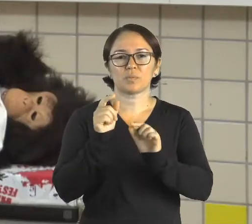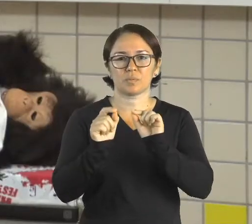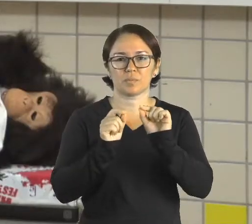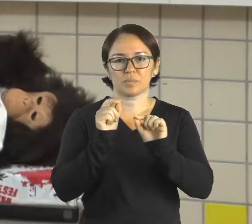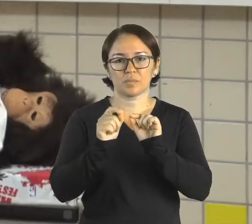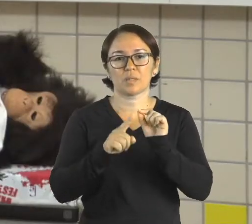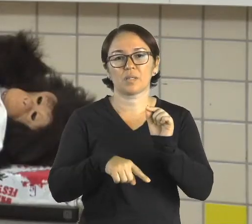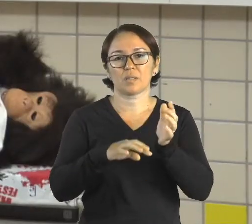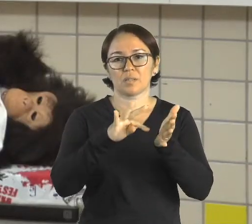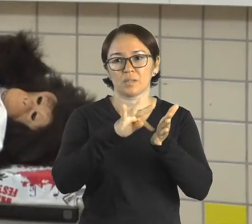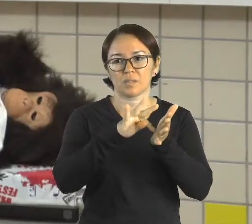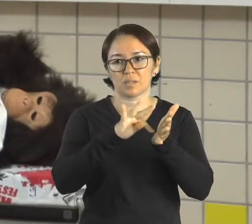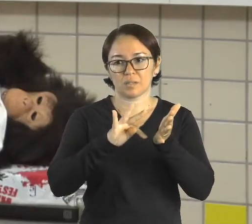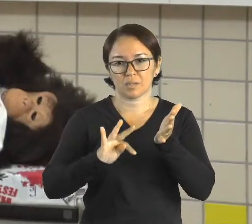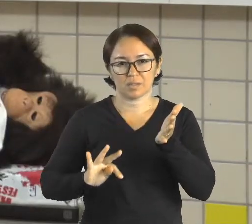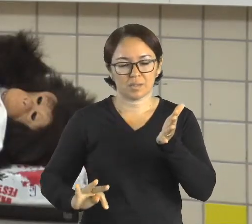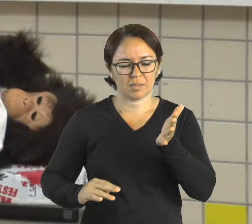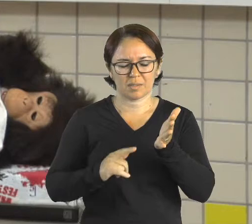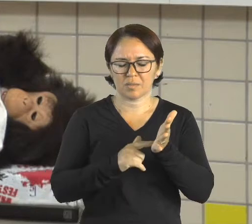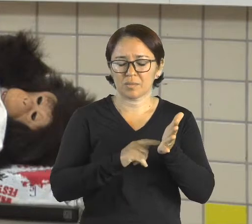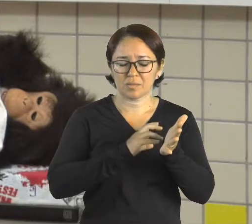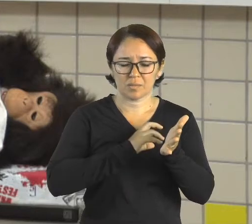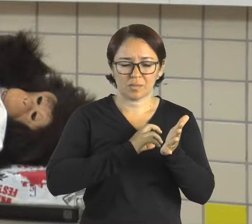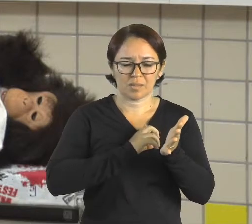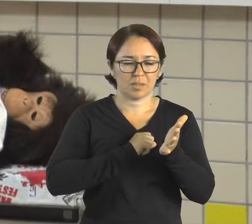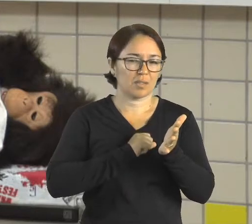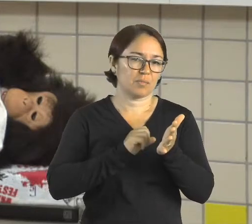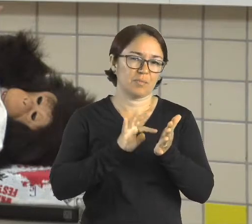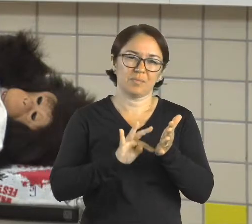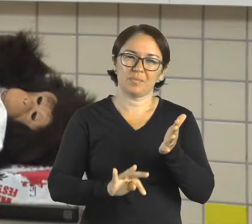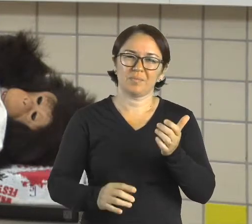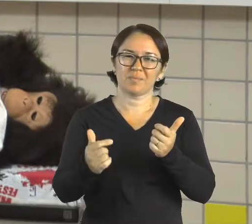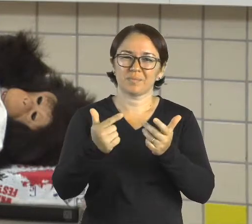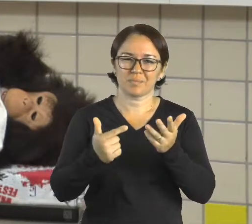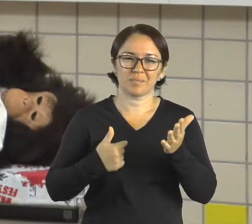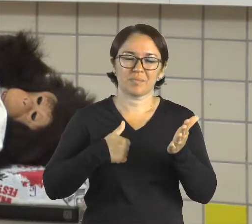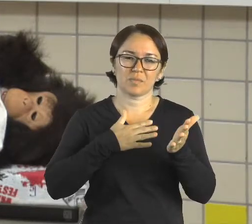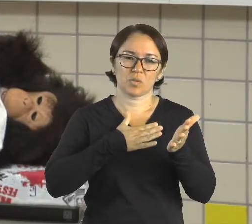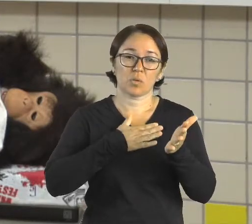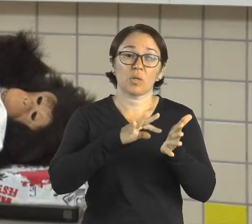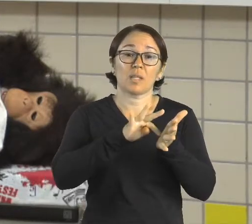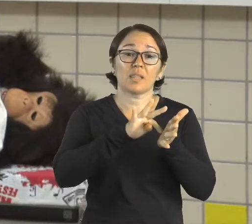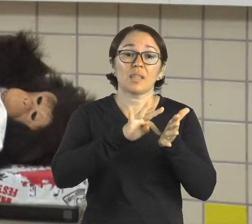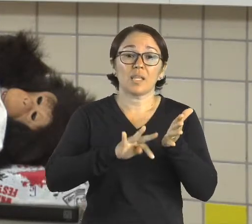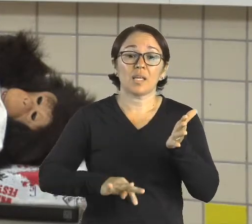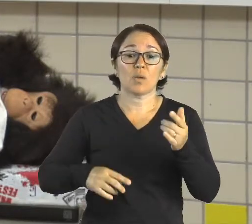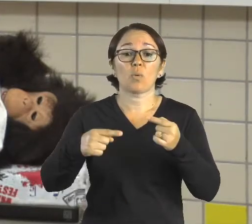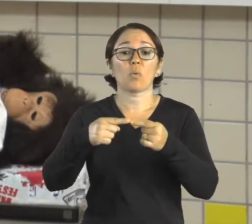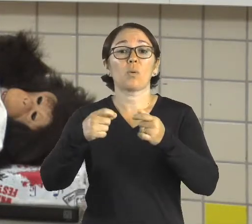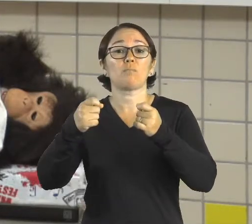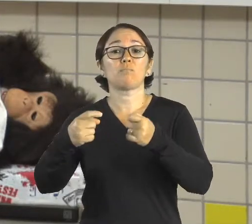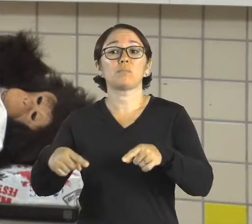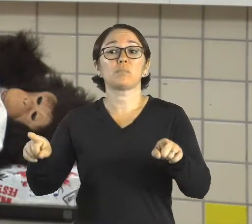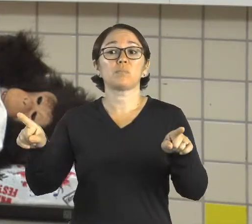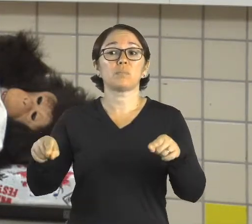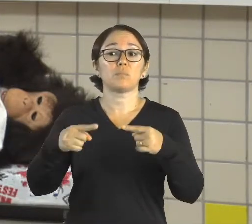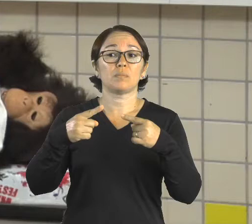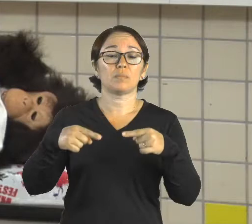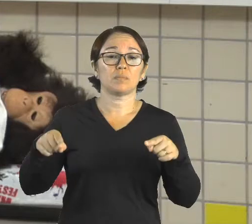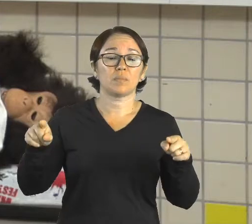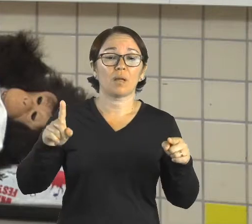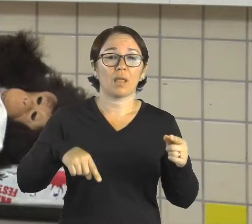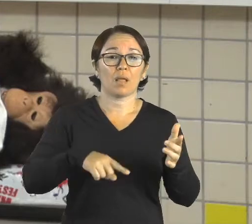um texto, que eu sou apaixonado por textos que é musicalizado. Nós vamos trabalhar um texto chamado